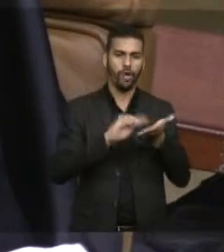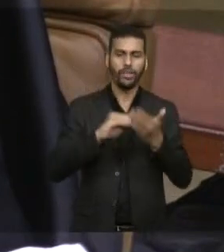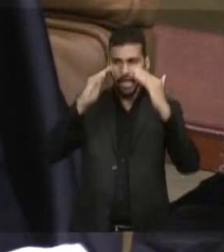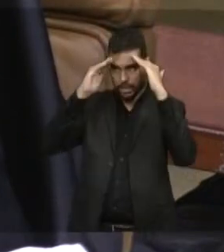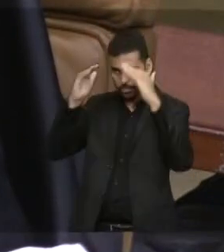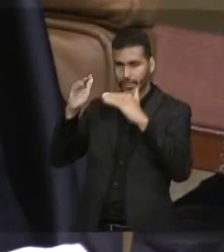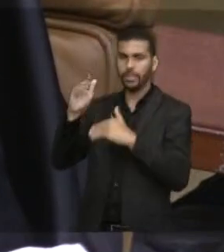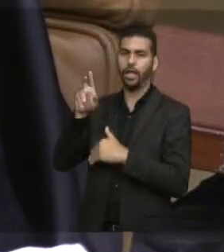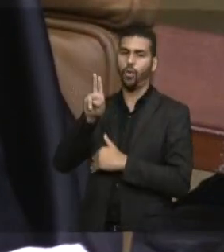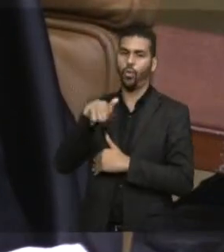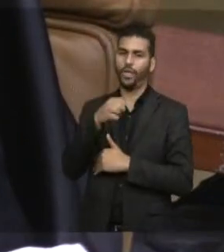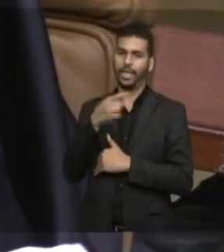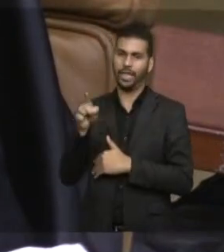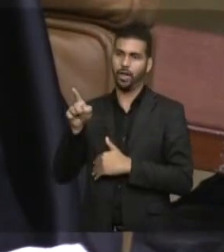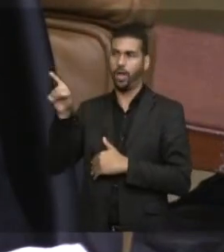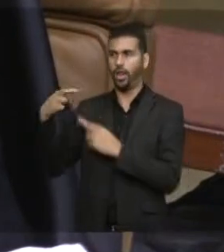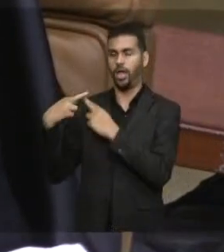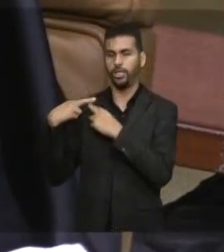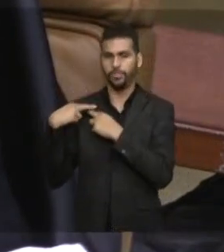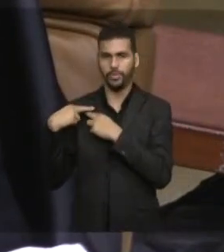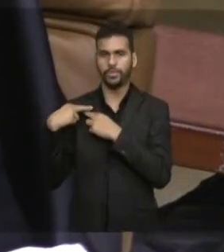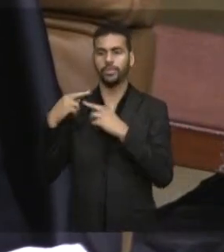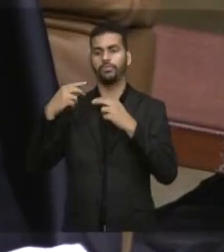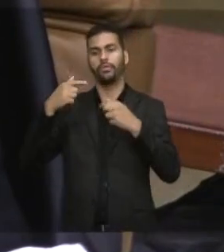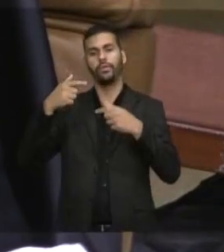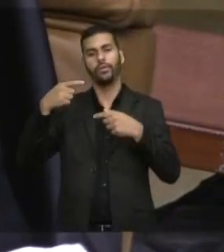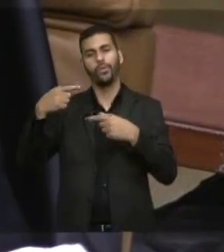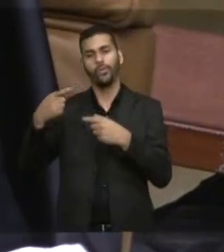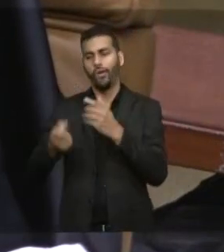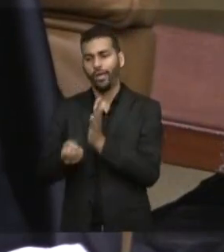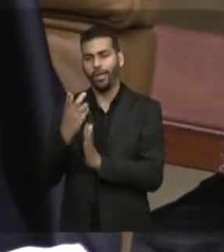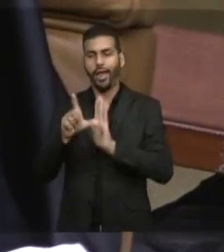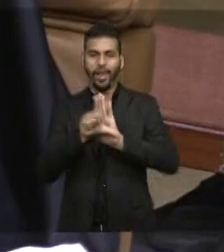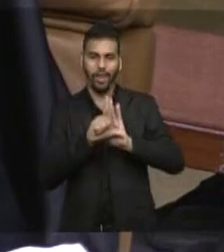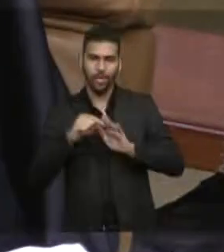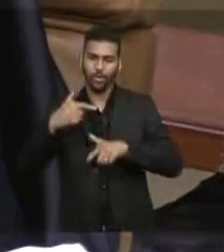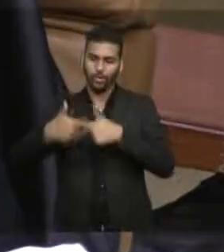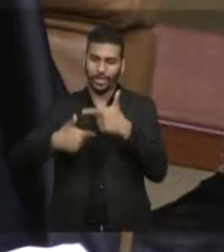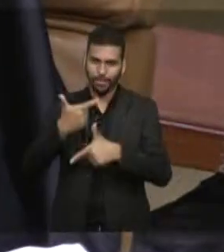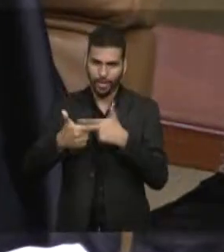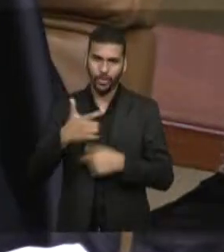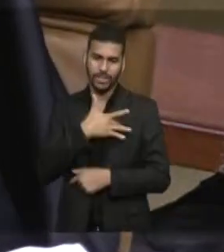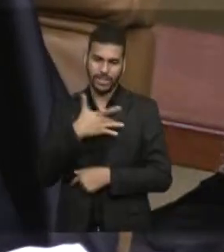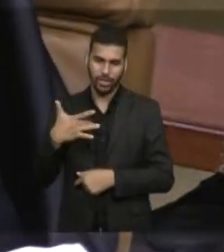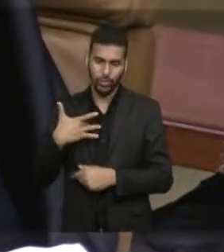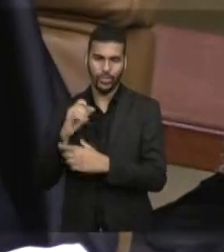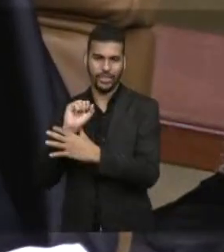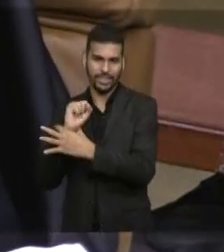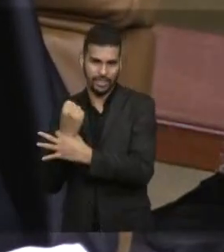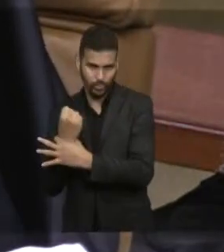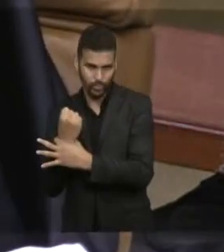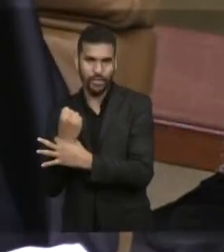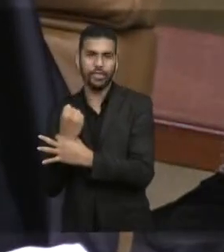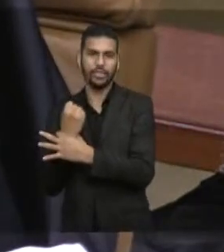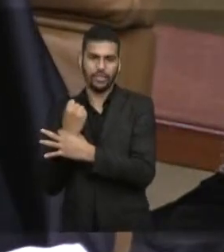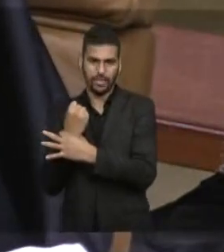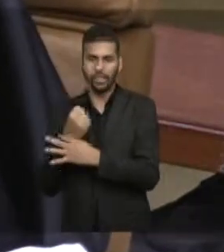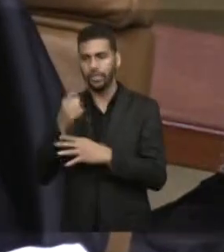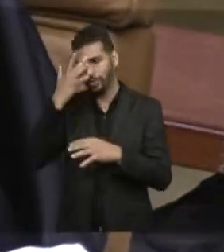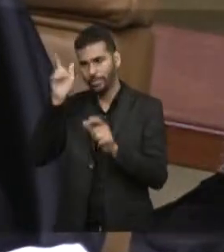legislação de trabalho lei estadual que veste sob saúde higiene e segurança dos